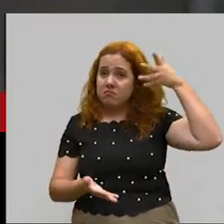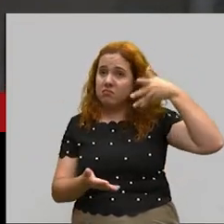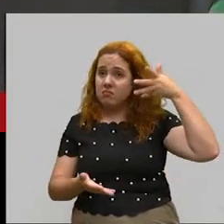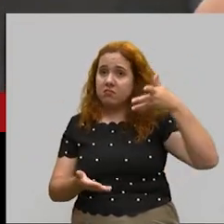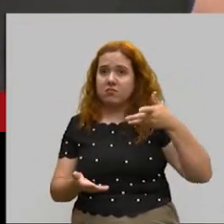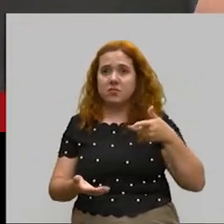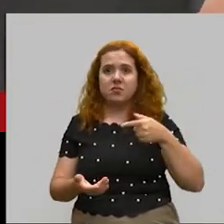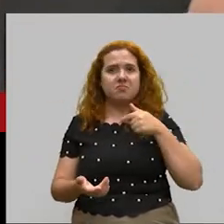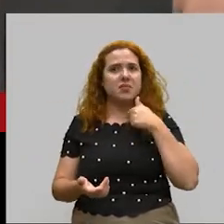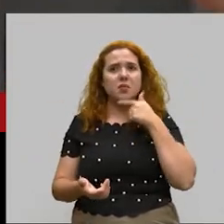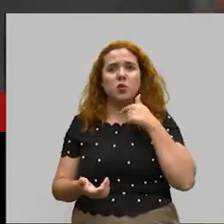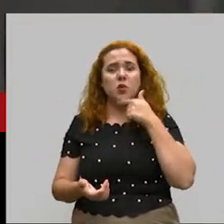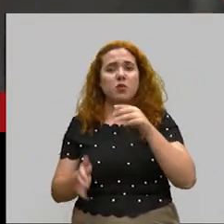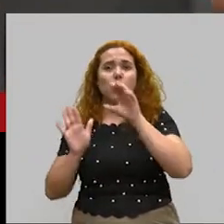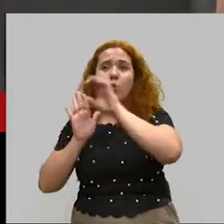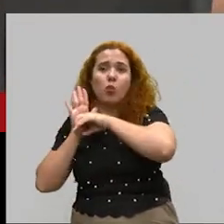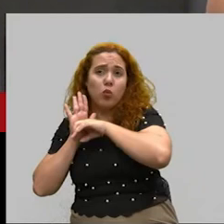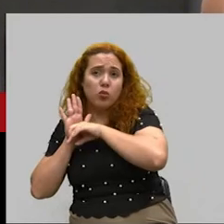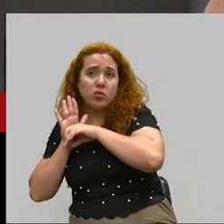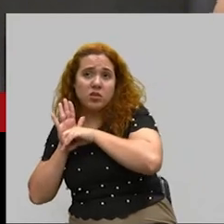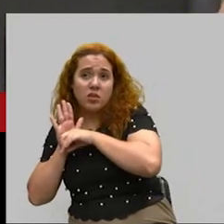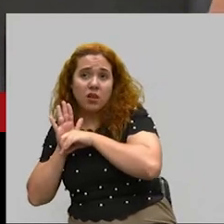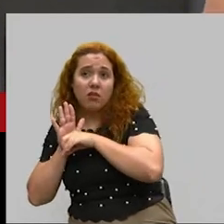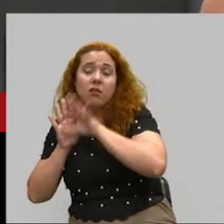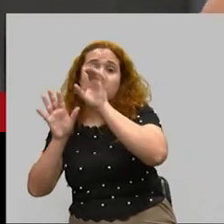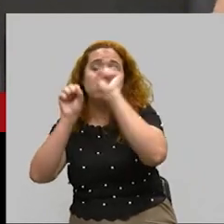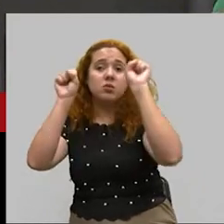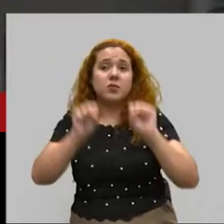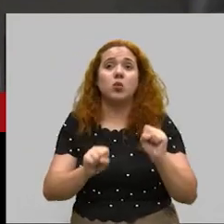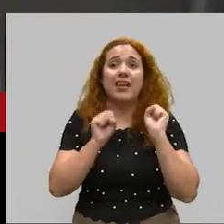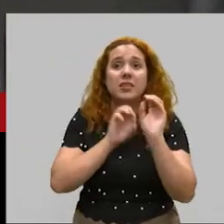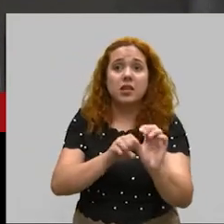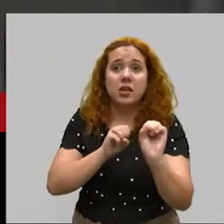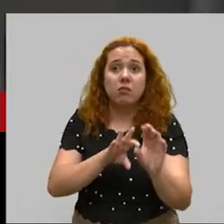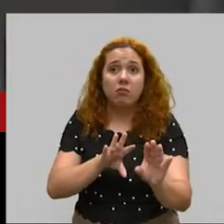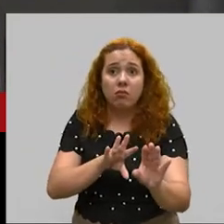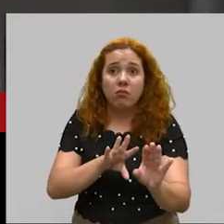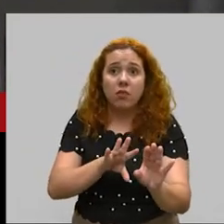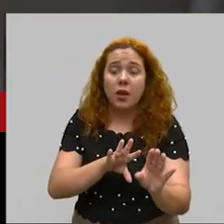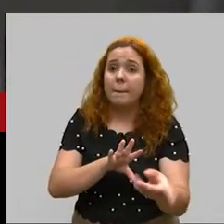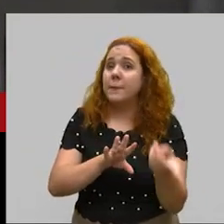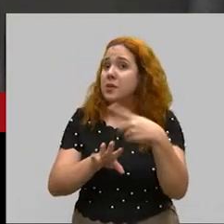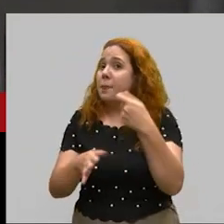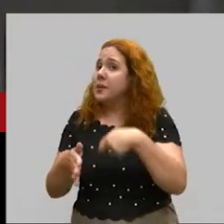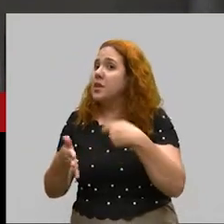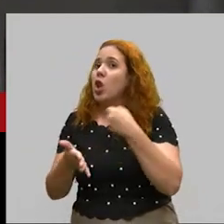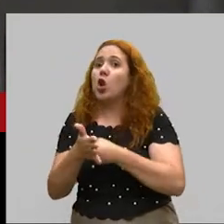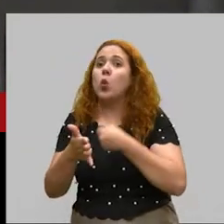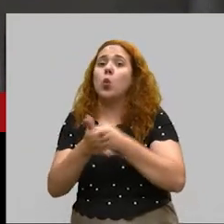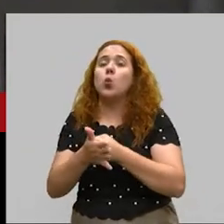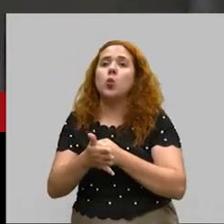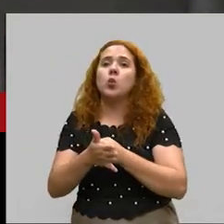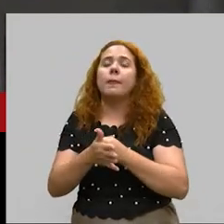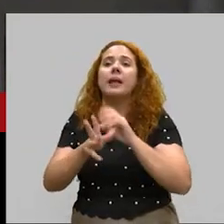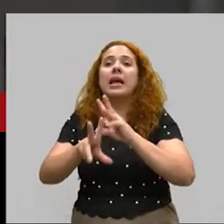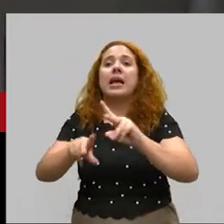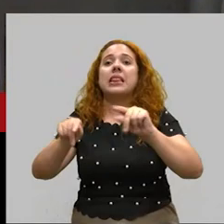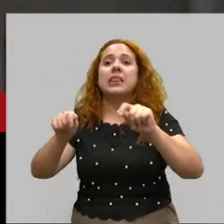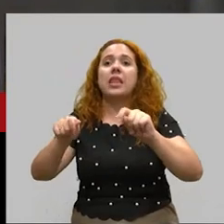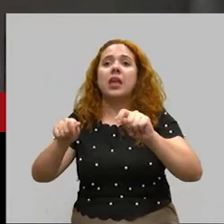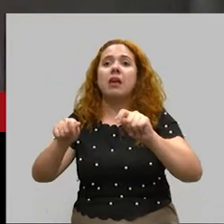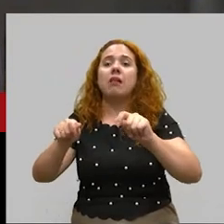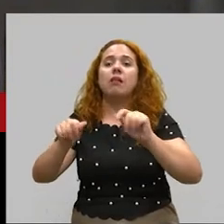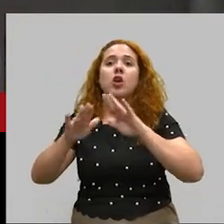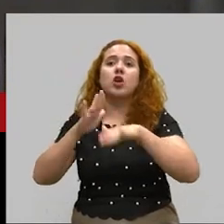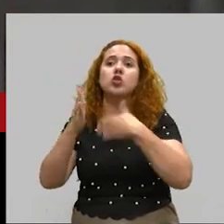falar de um de Constituição de um sistema de Educação do campo sem falar da luta pela terra não existe escola no